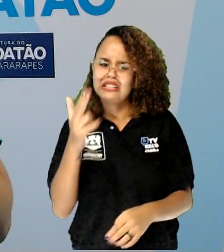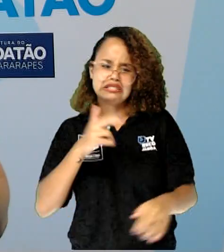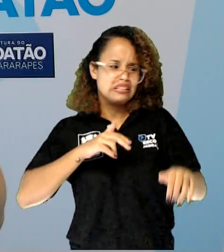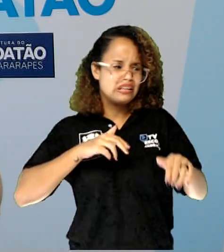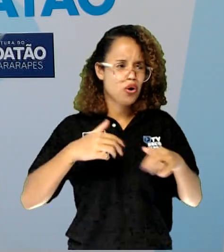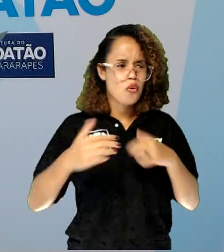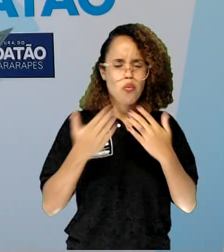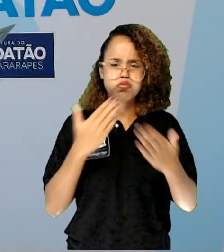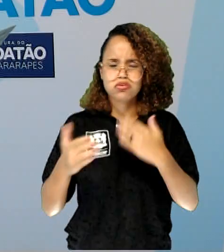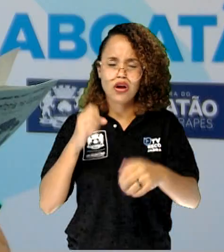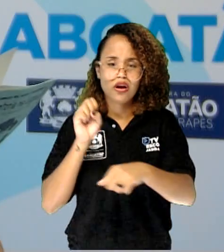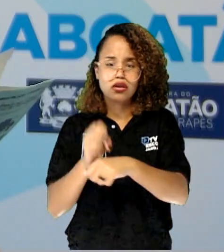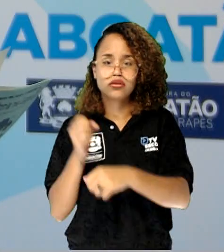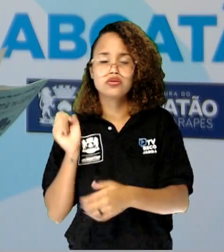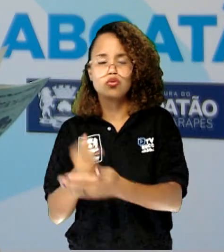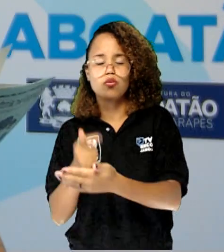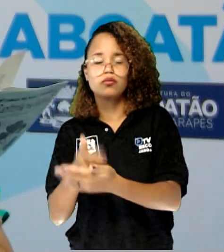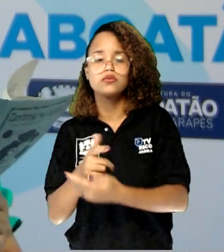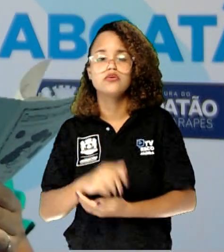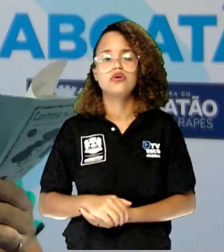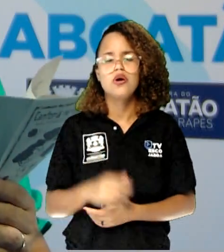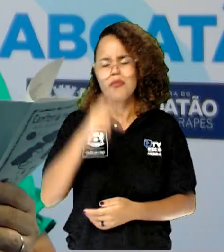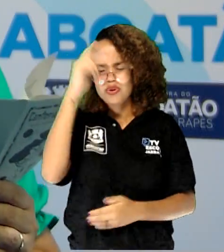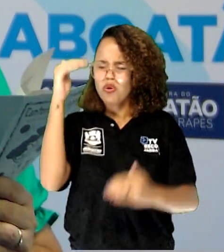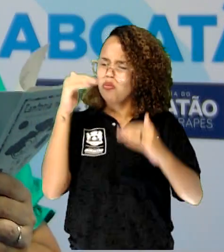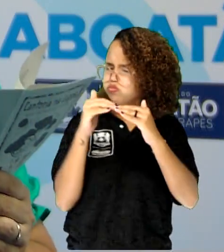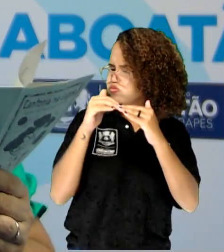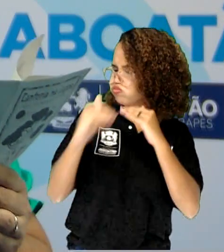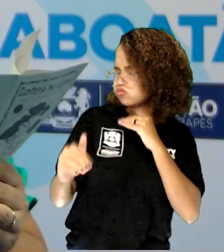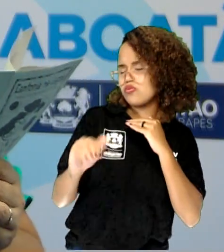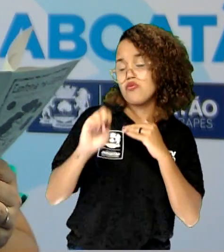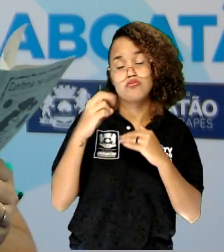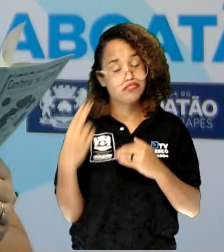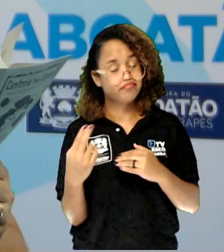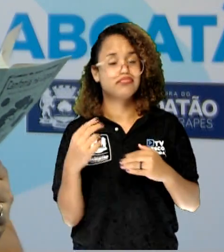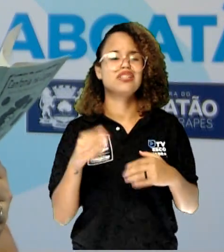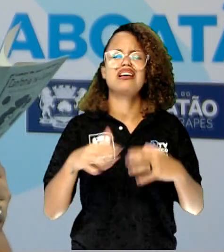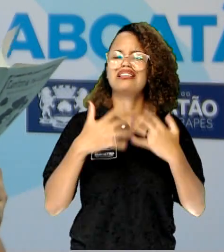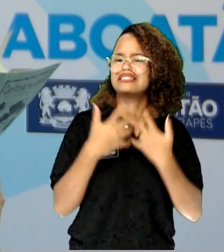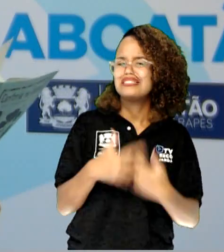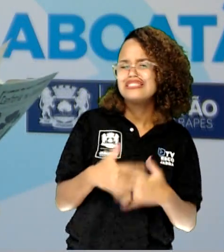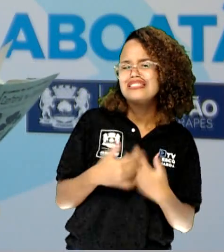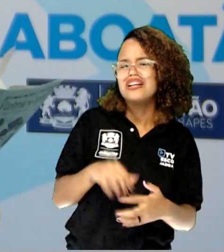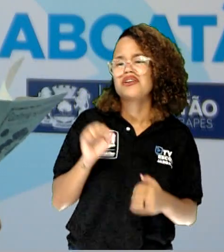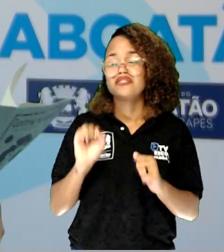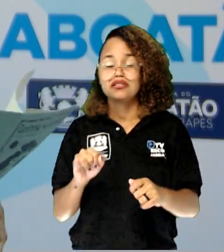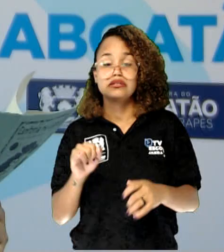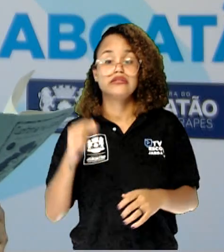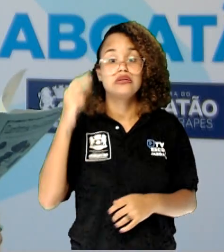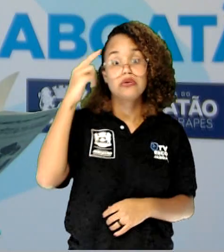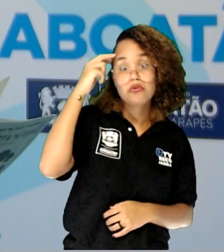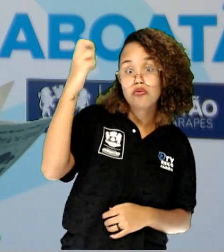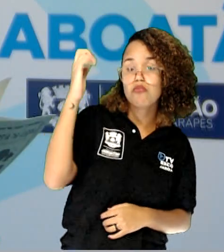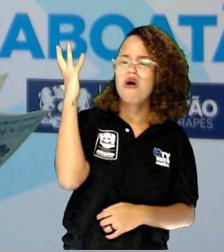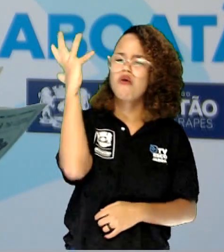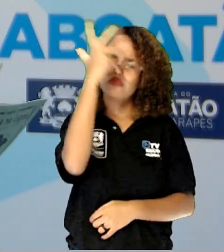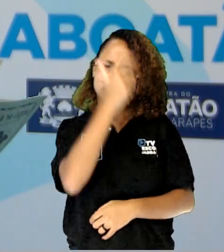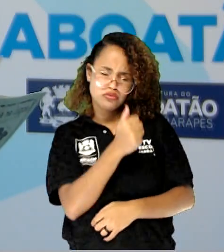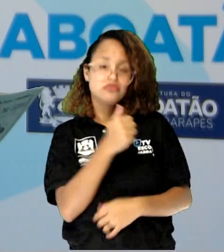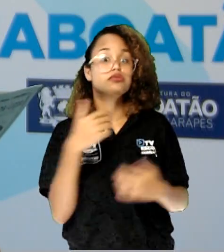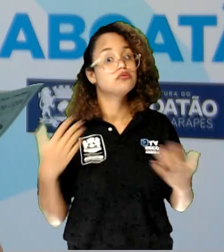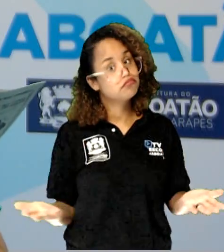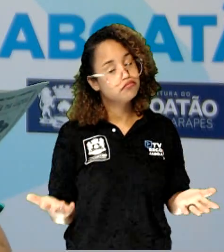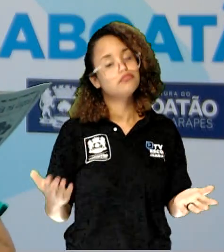agitação. Cada um que concordasse ou não com a confusão, que se achasse mais esperto, mais bonito,